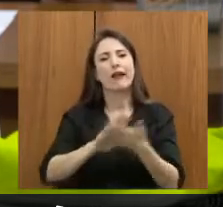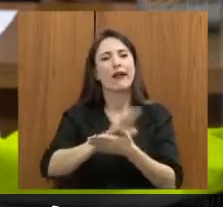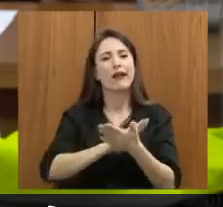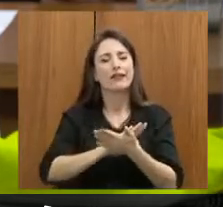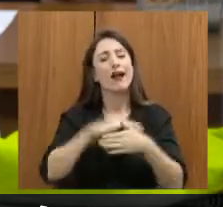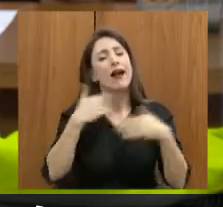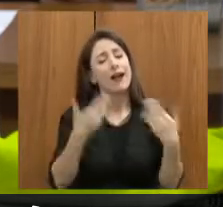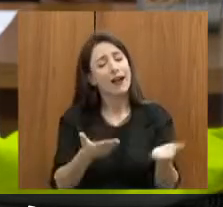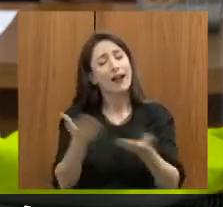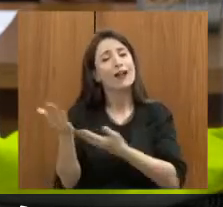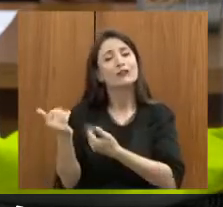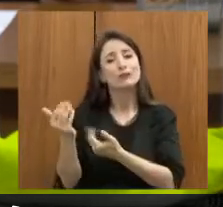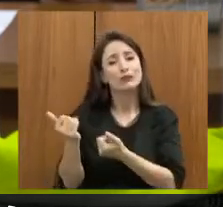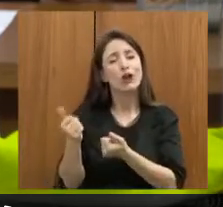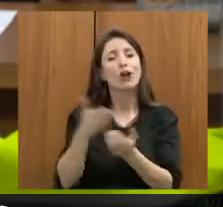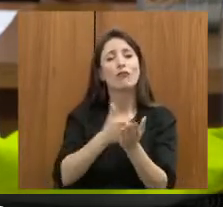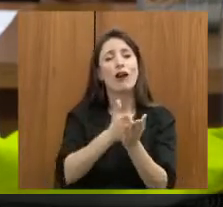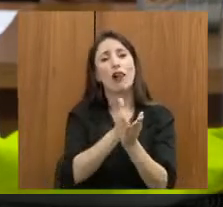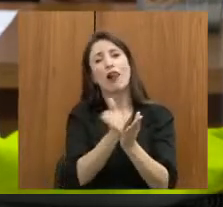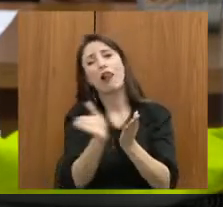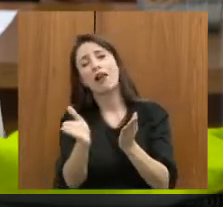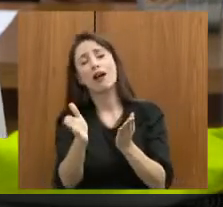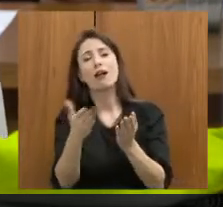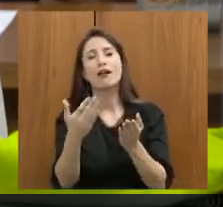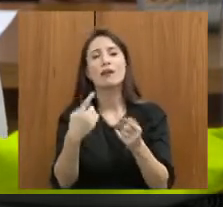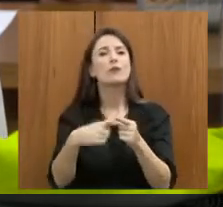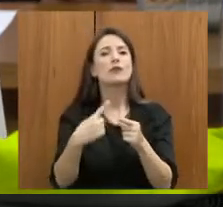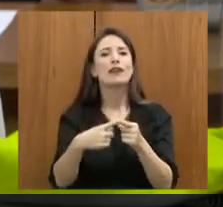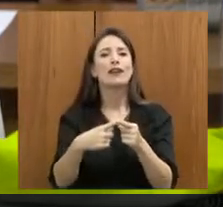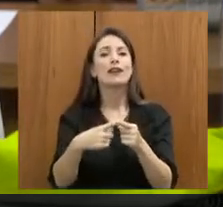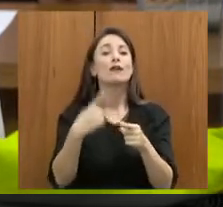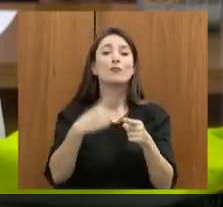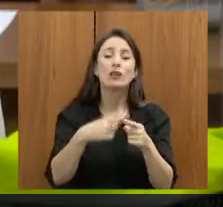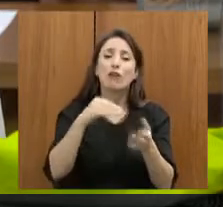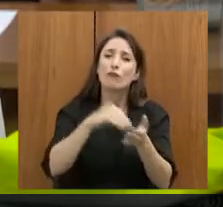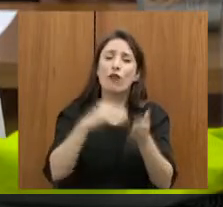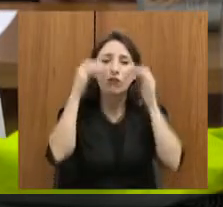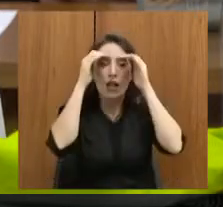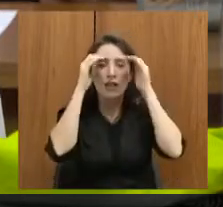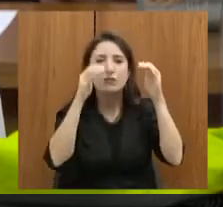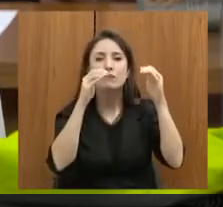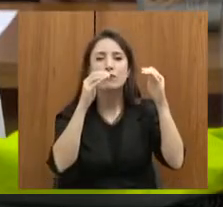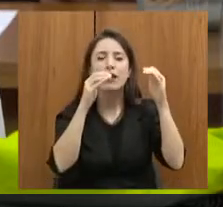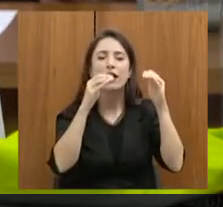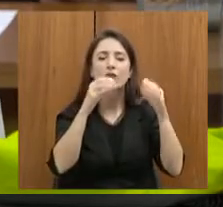num garantia de nossos espaços e da nossa vida em nosso território